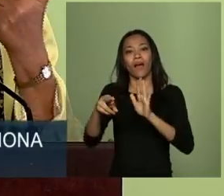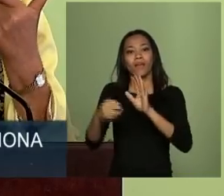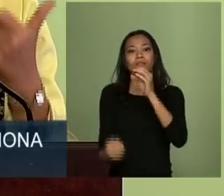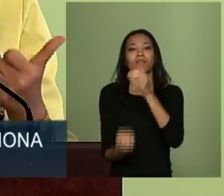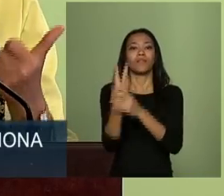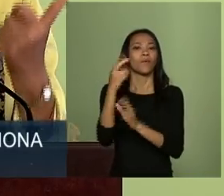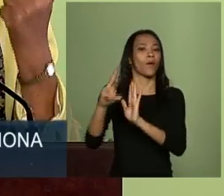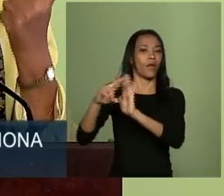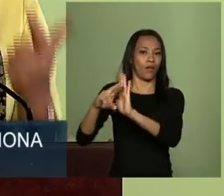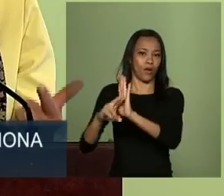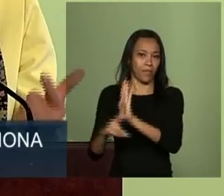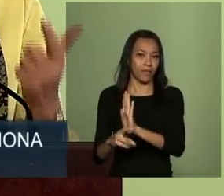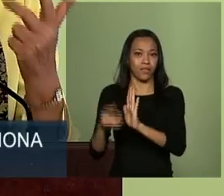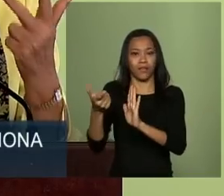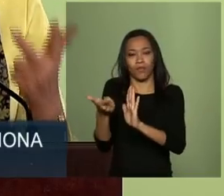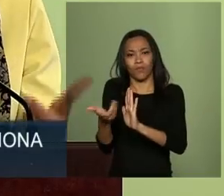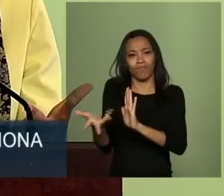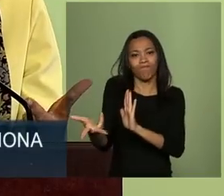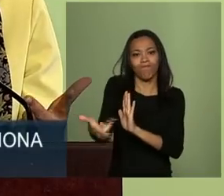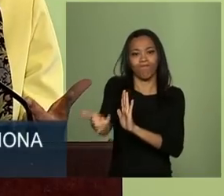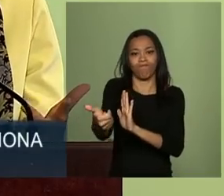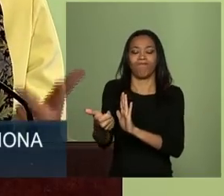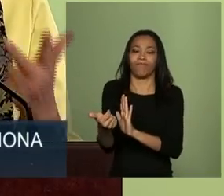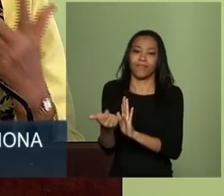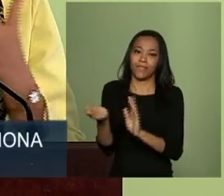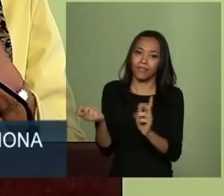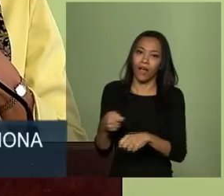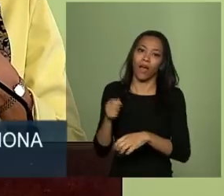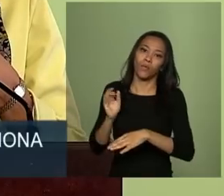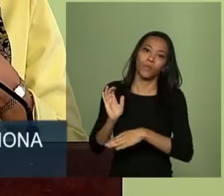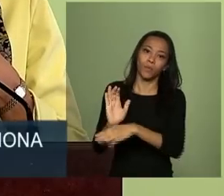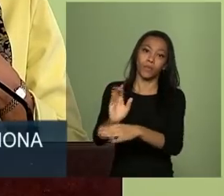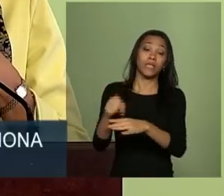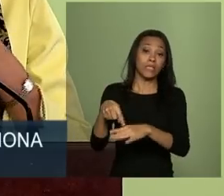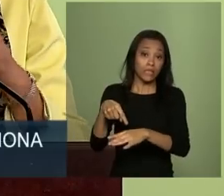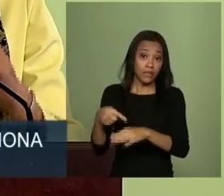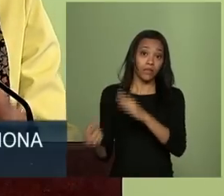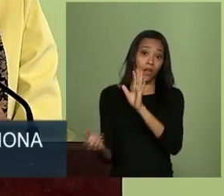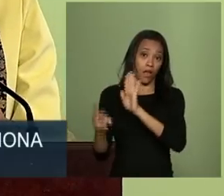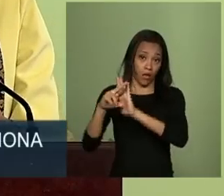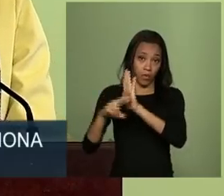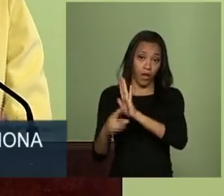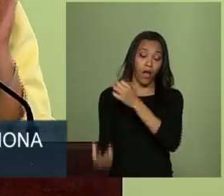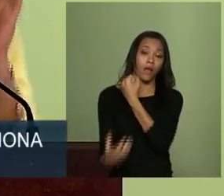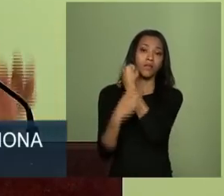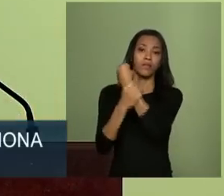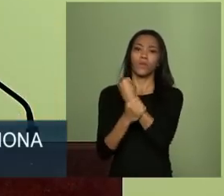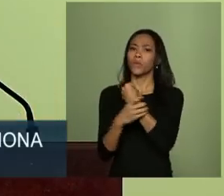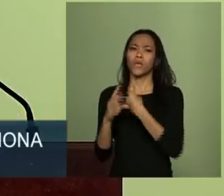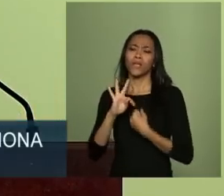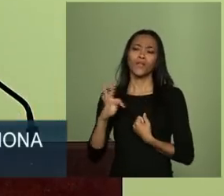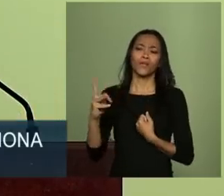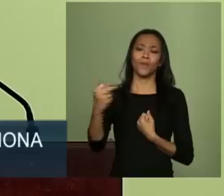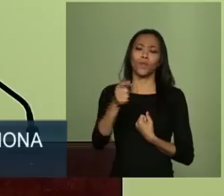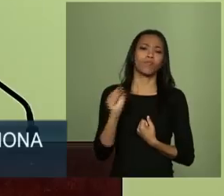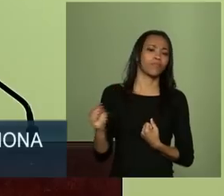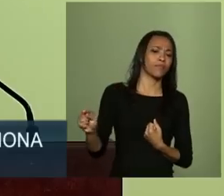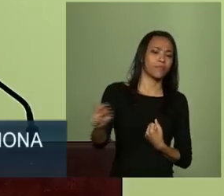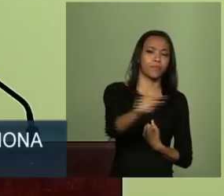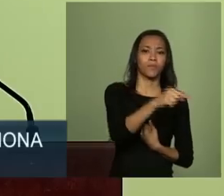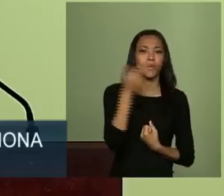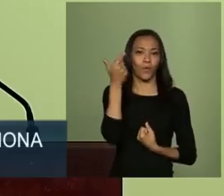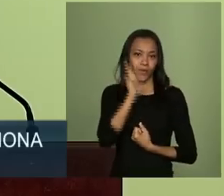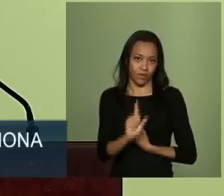regulamentação prática, ágil, eficiente. E que garanta que todos ganhem nesse